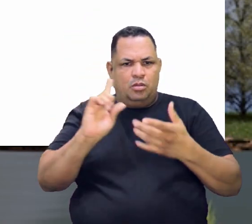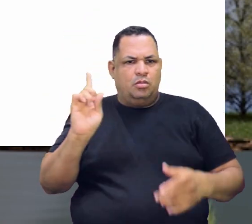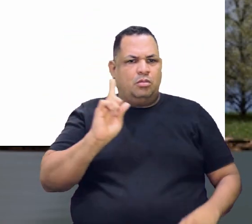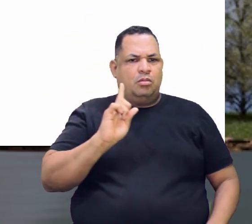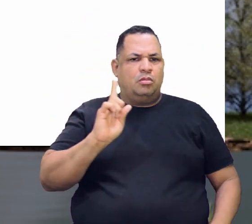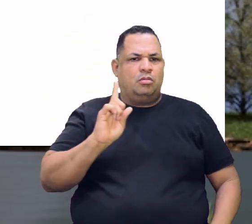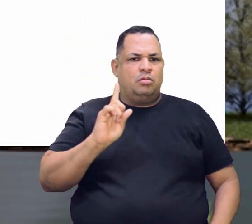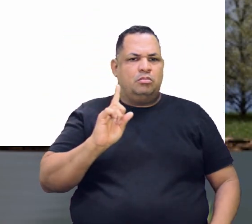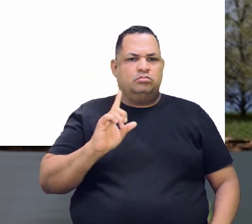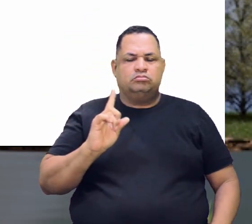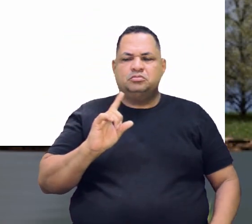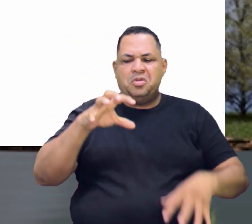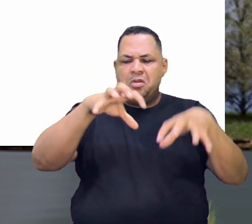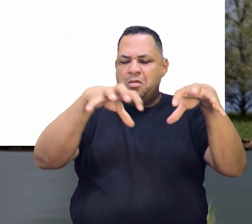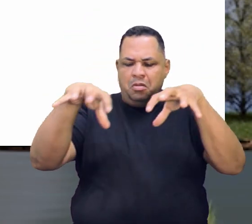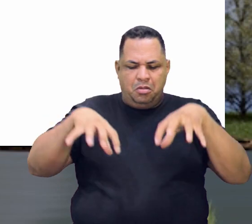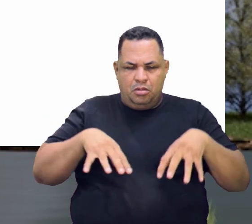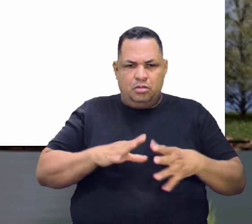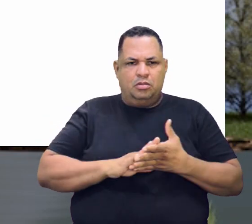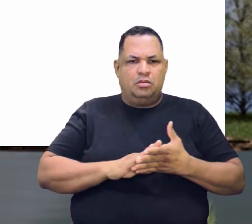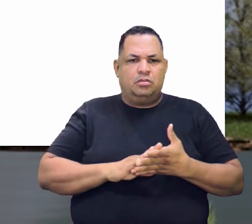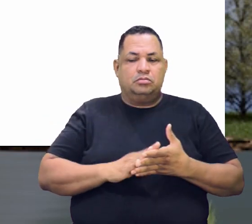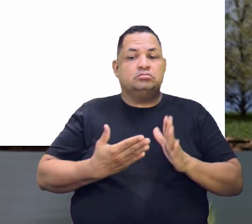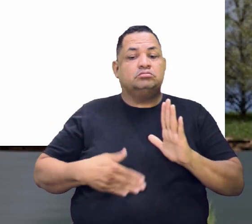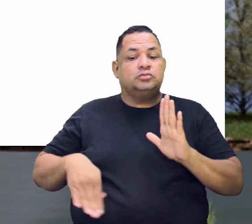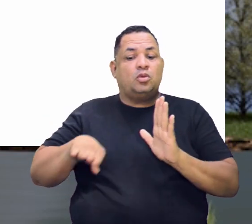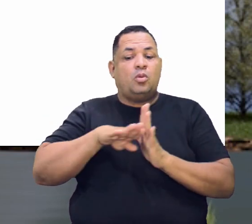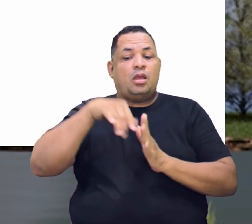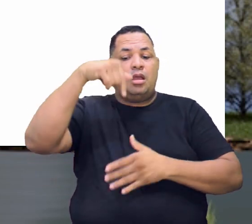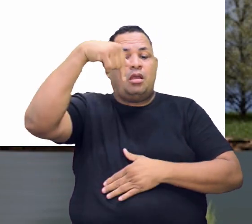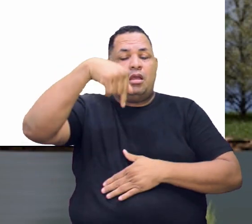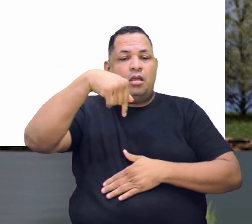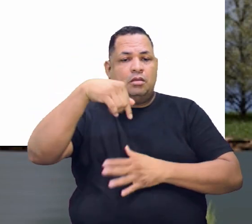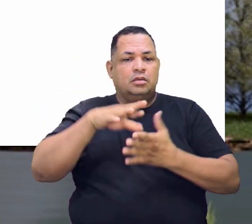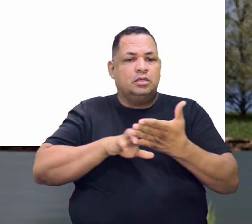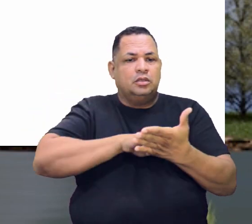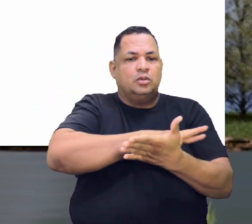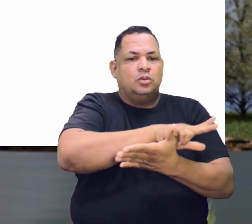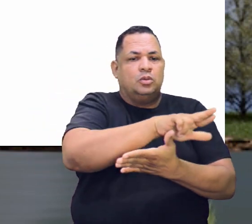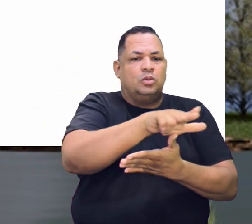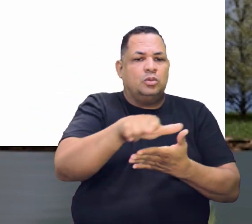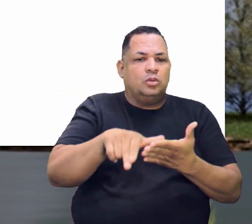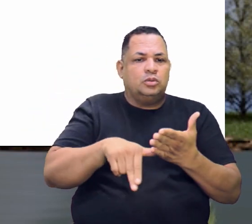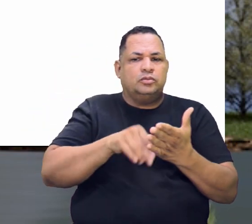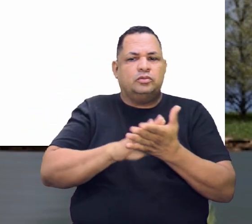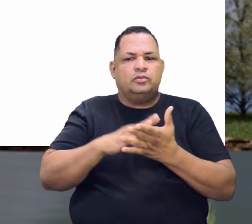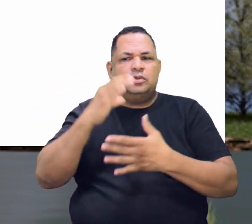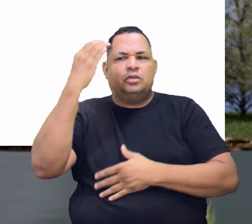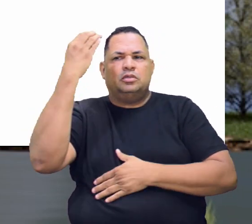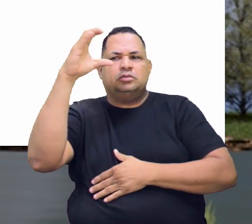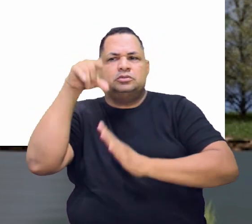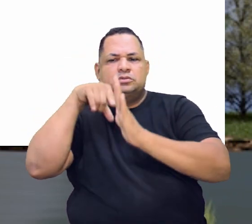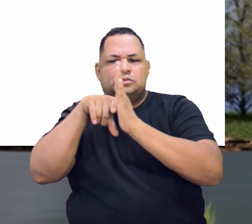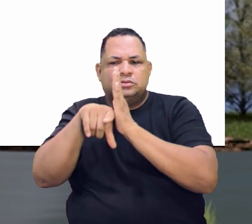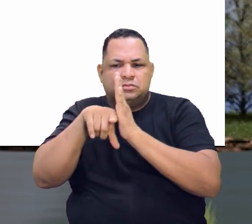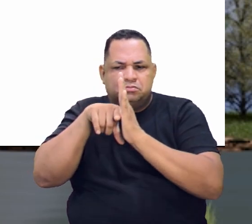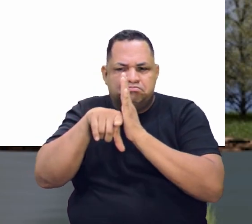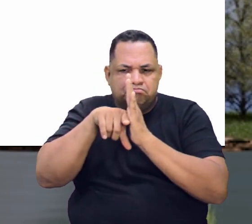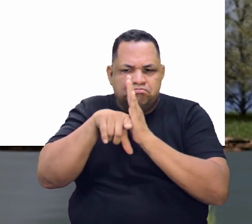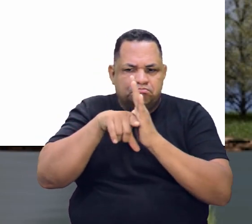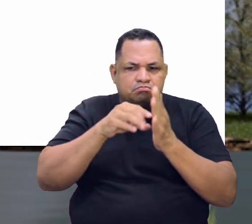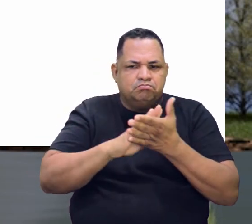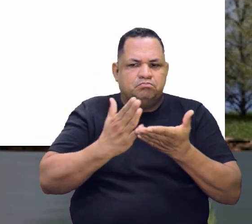telegráfica. Não foi somente isso. Ele veio com vários pesquisadores também.